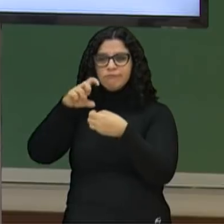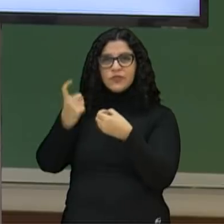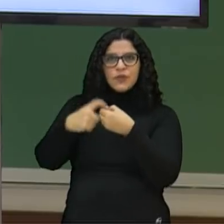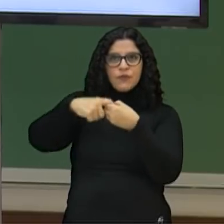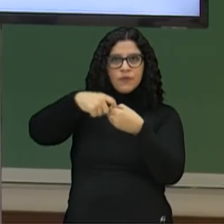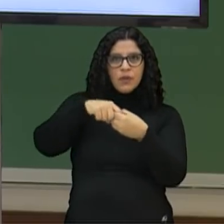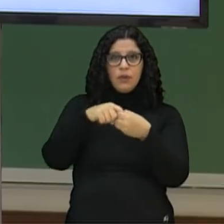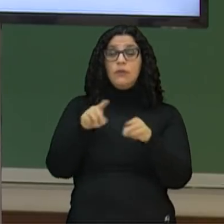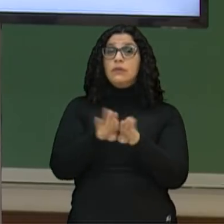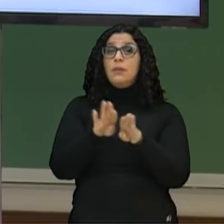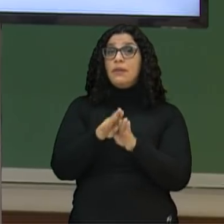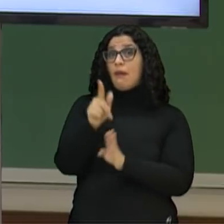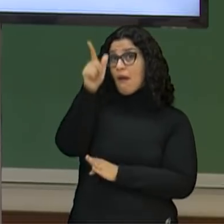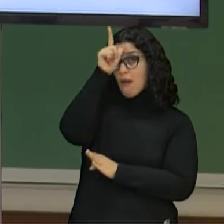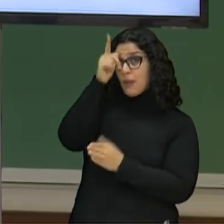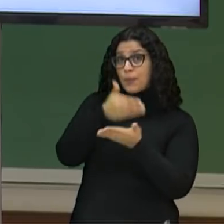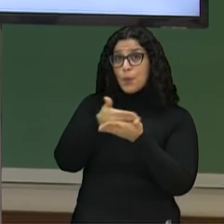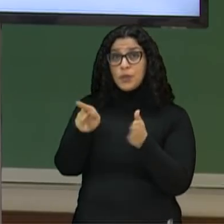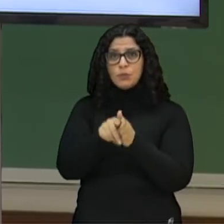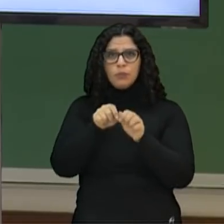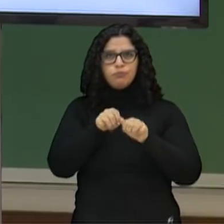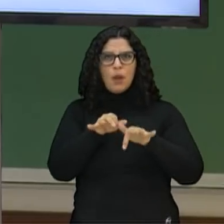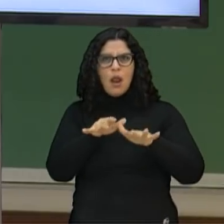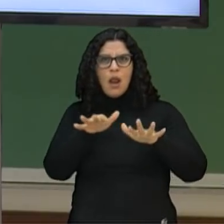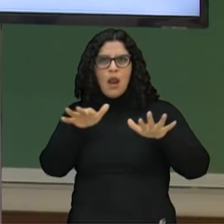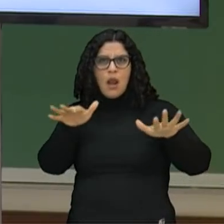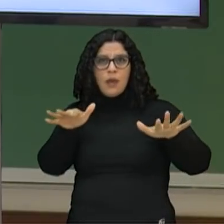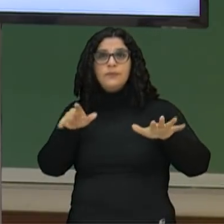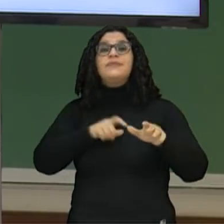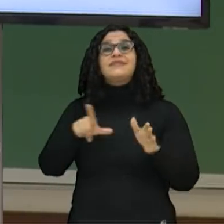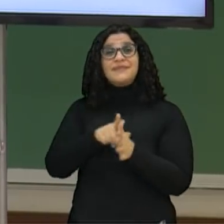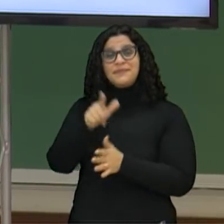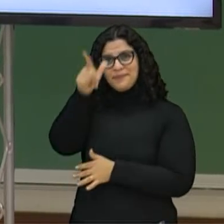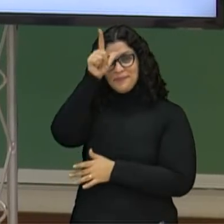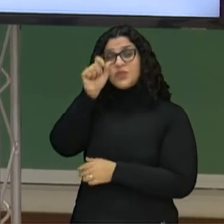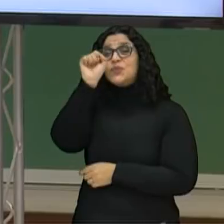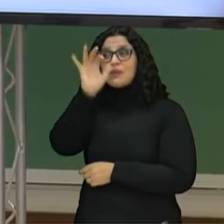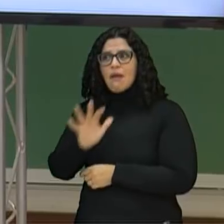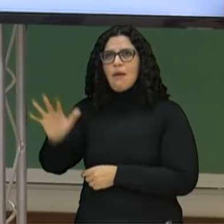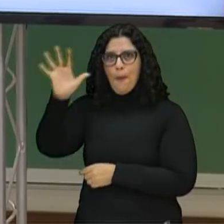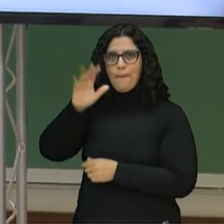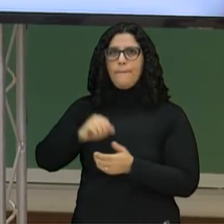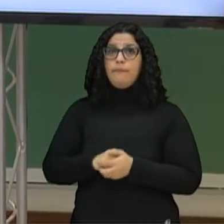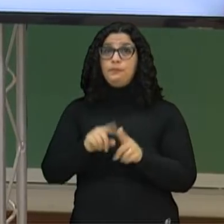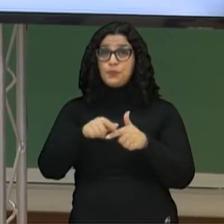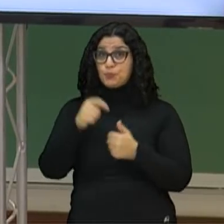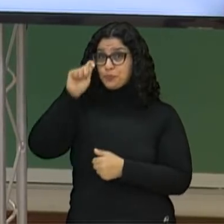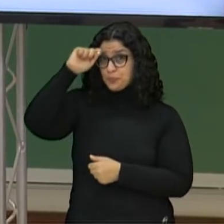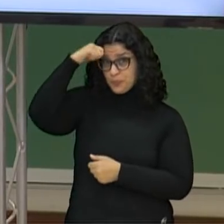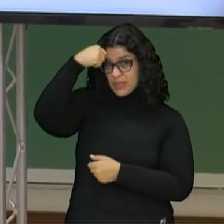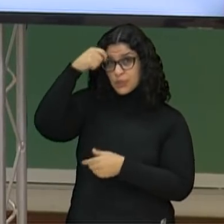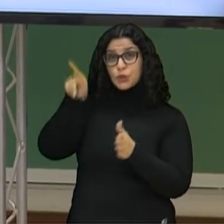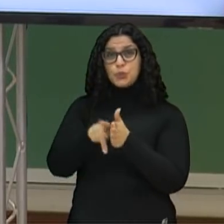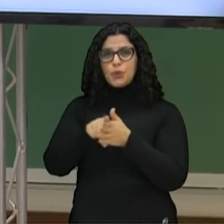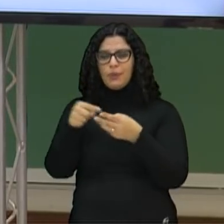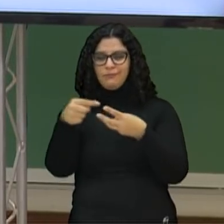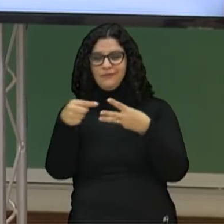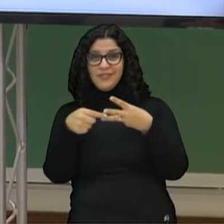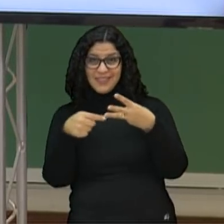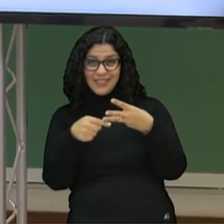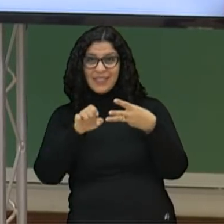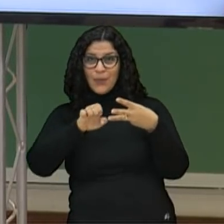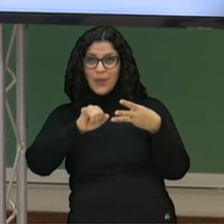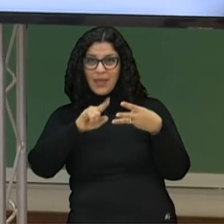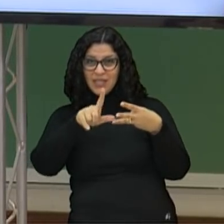e a Alemanha e o início da expansão alemã lá na Europa. Então você tem em preto os países do eixo, azul